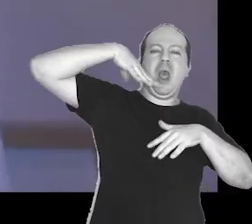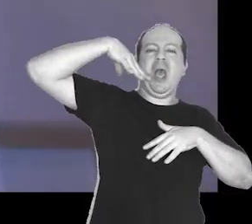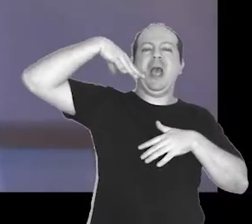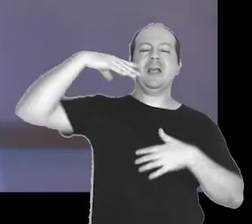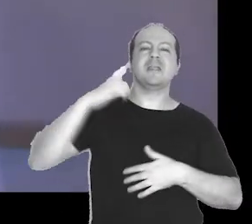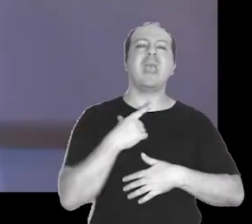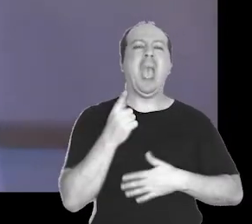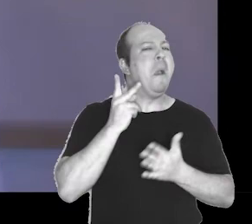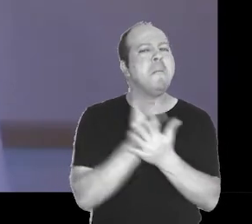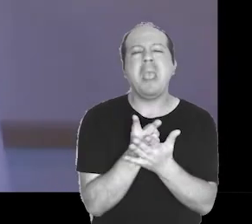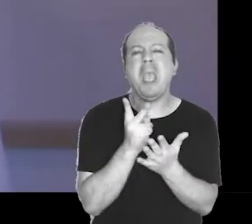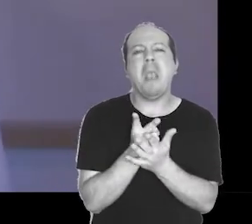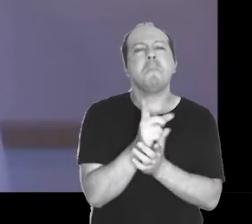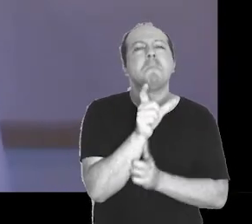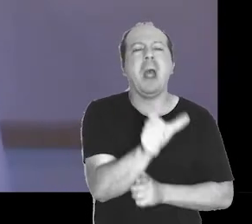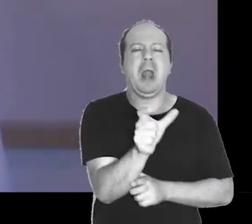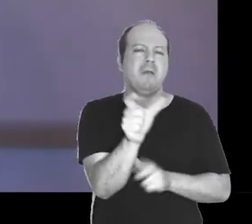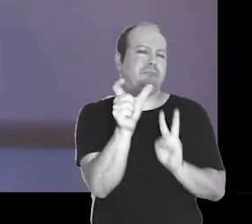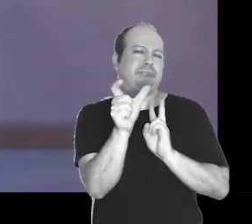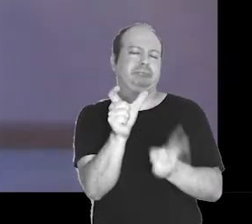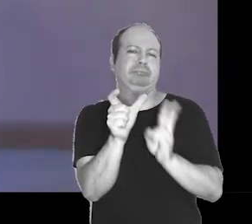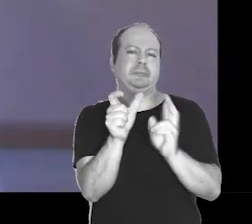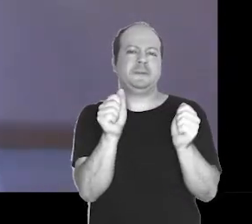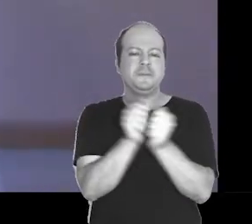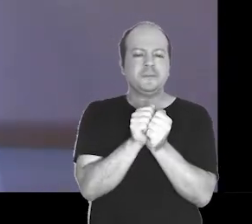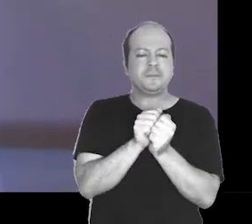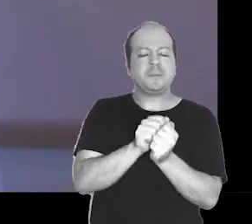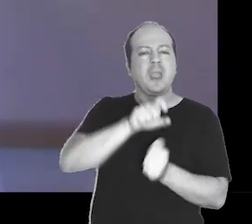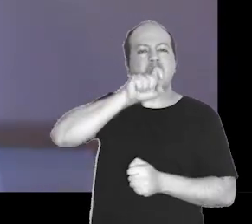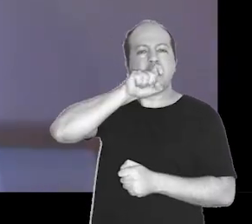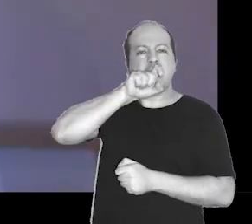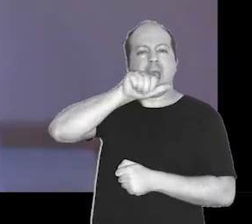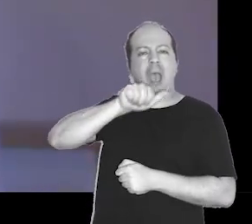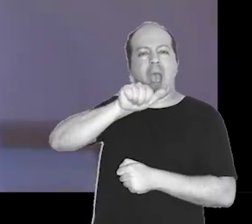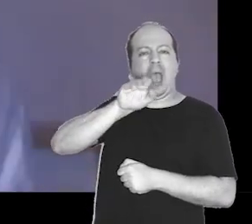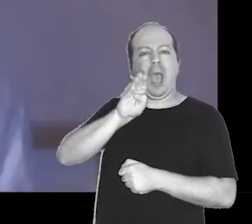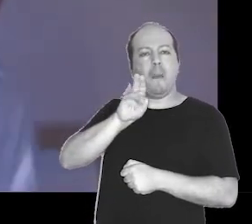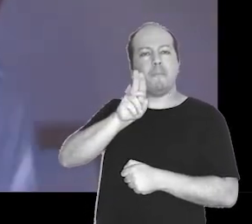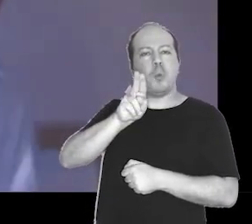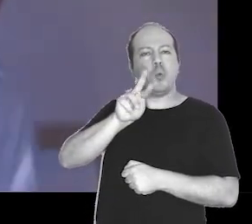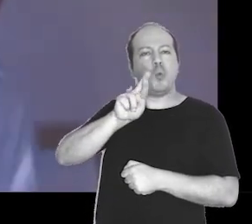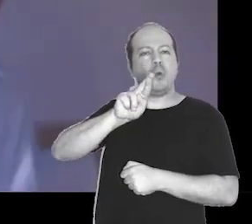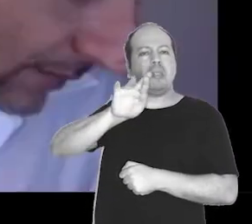Leonardo mantiveram a palavra abutre.